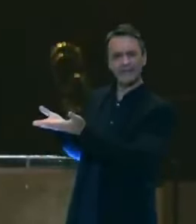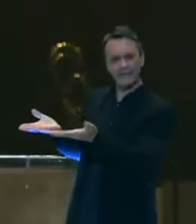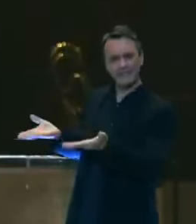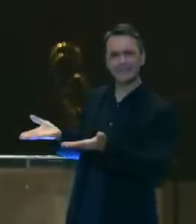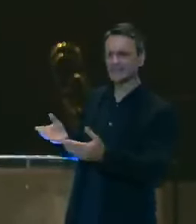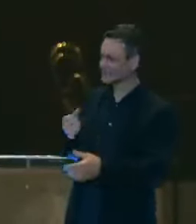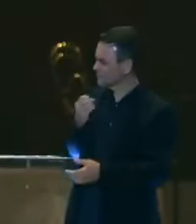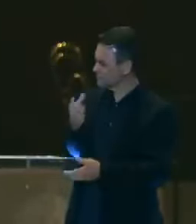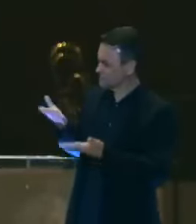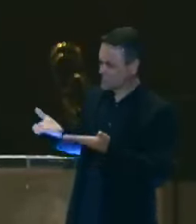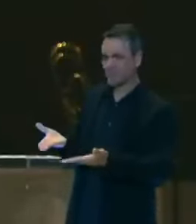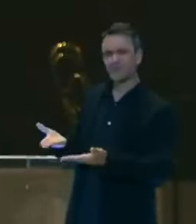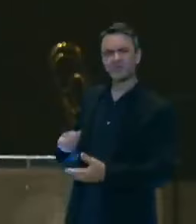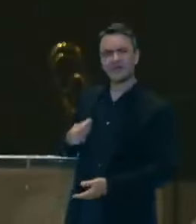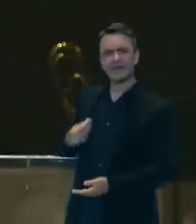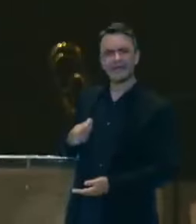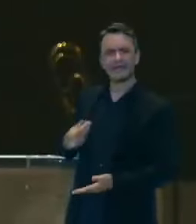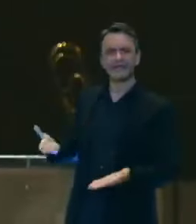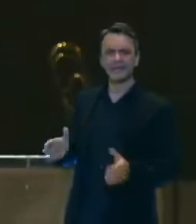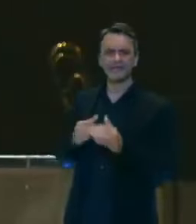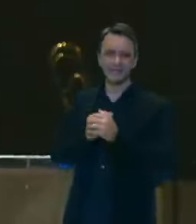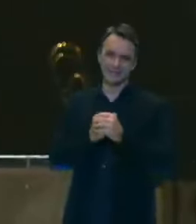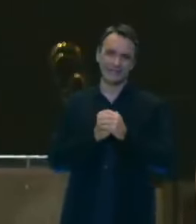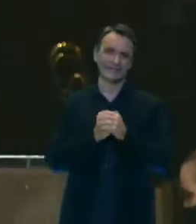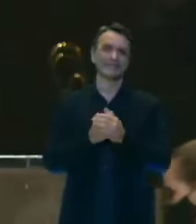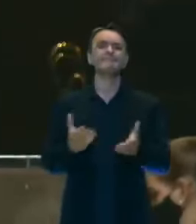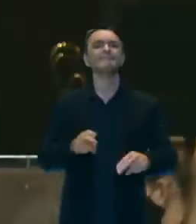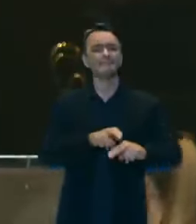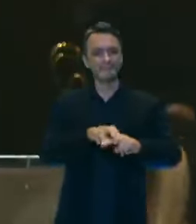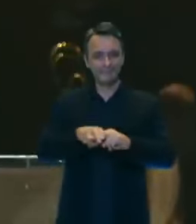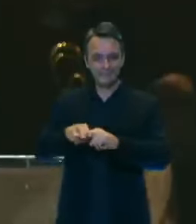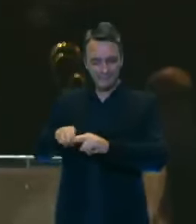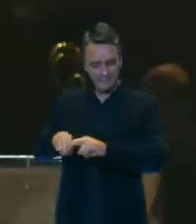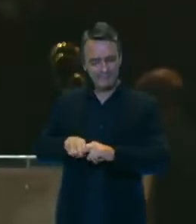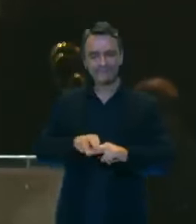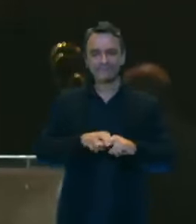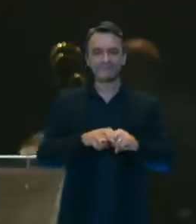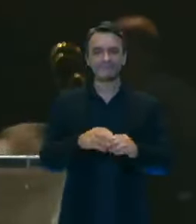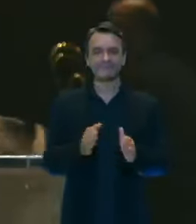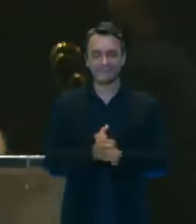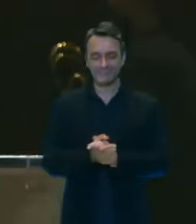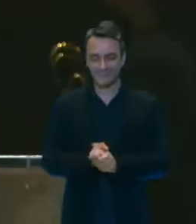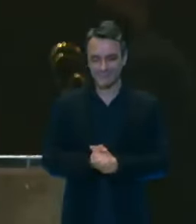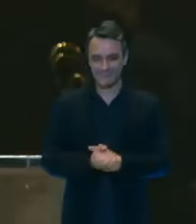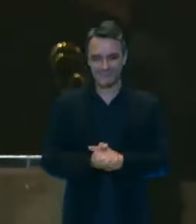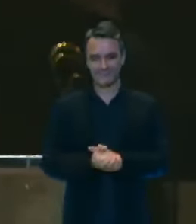que você está aqui. Amém. Pode sentar no seu lugar. Nós vamos